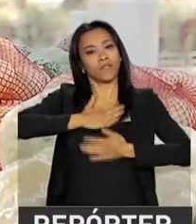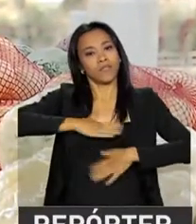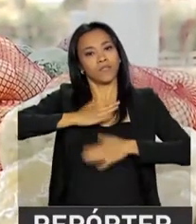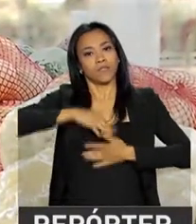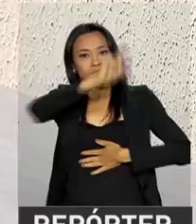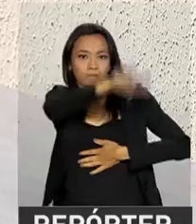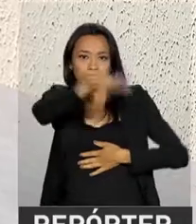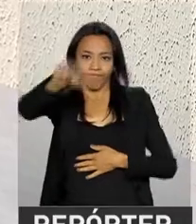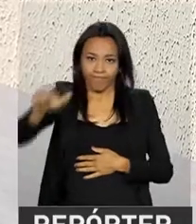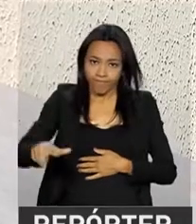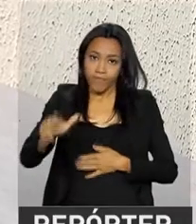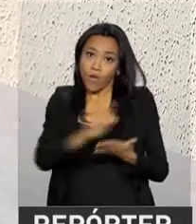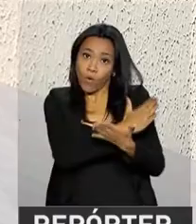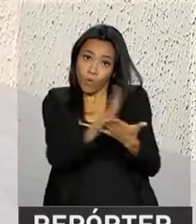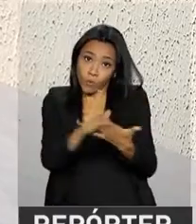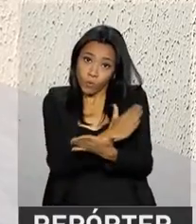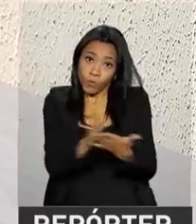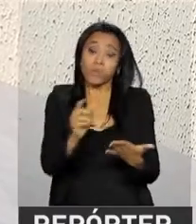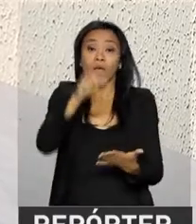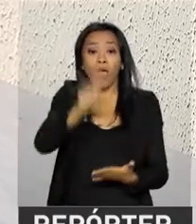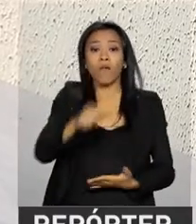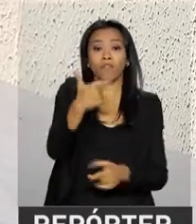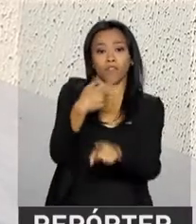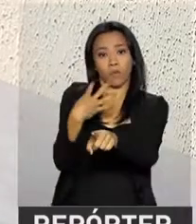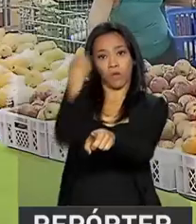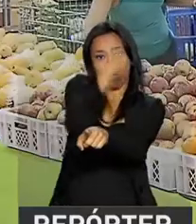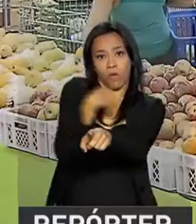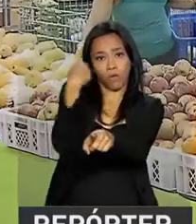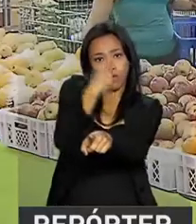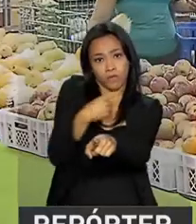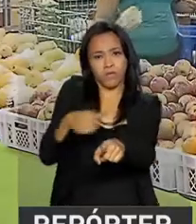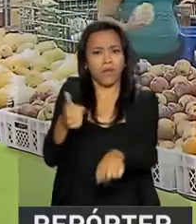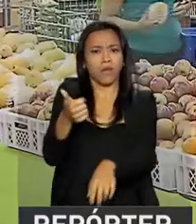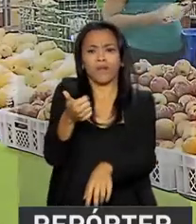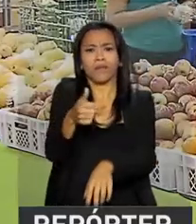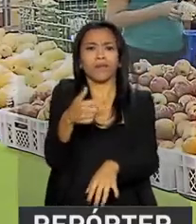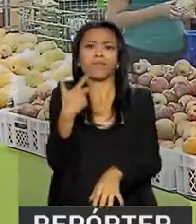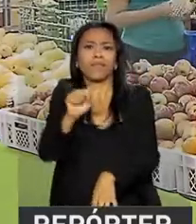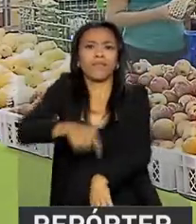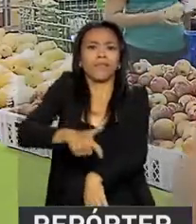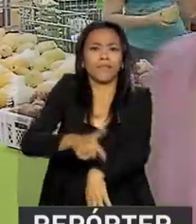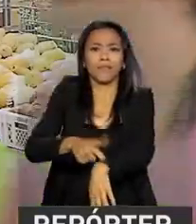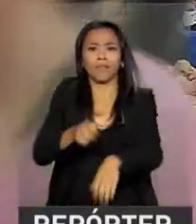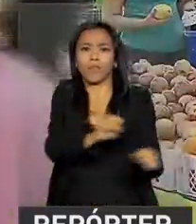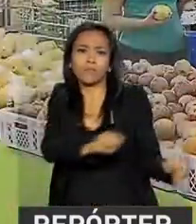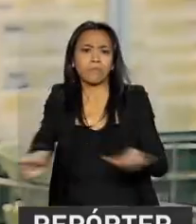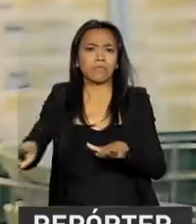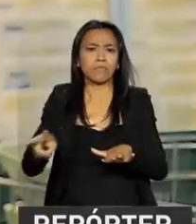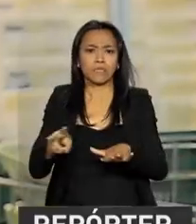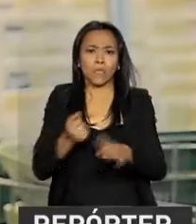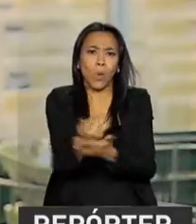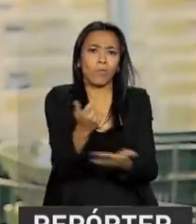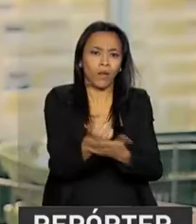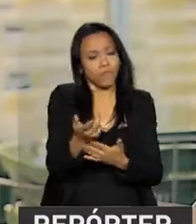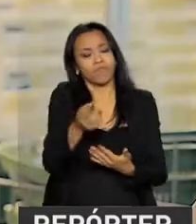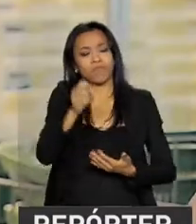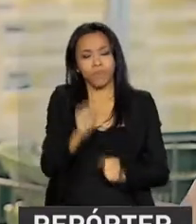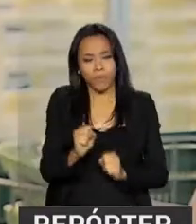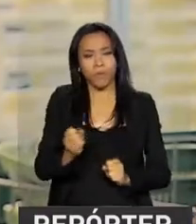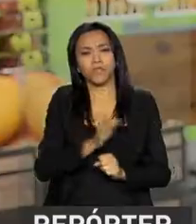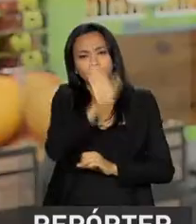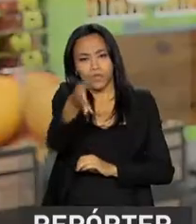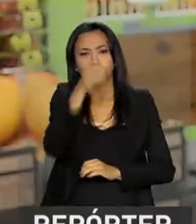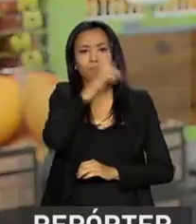clientes alguns funcionam 24 horas que não têm tempo de fazer compras em dias úteis vai aos domingos e nos feriados